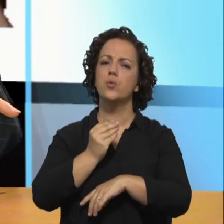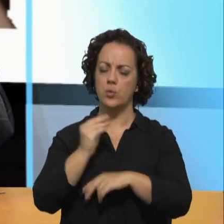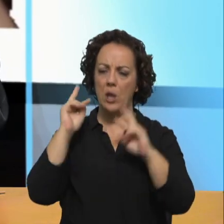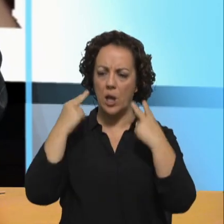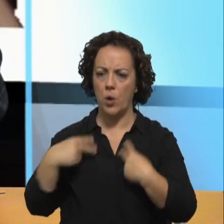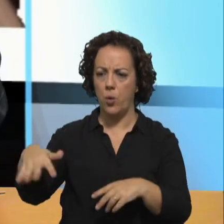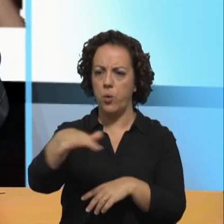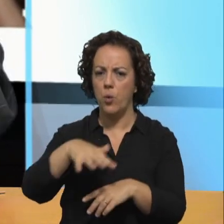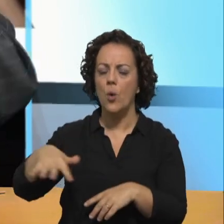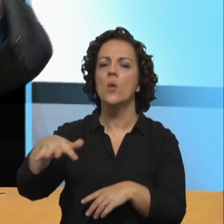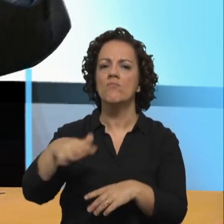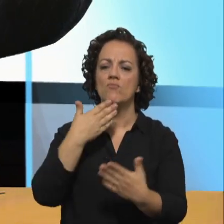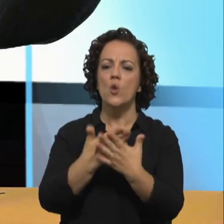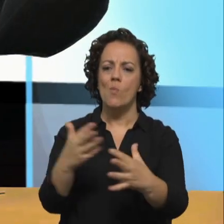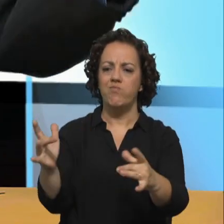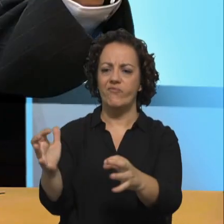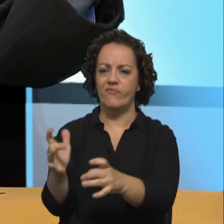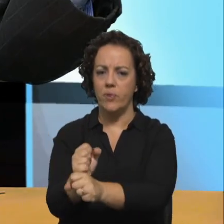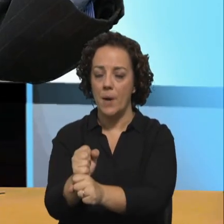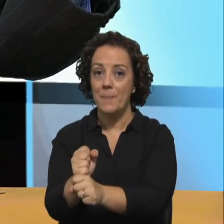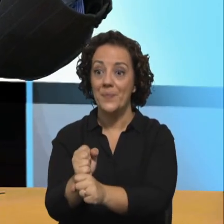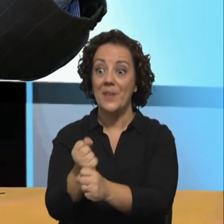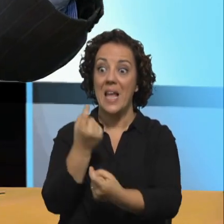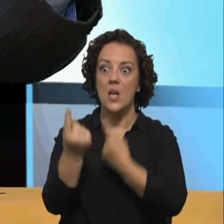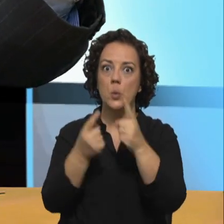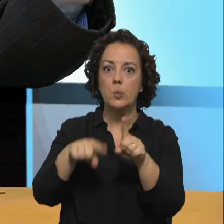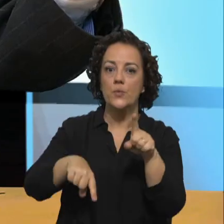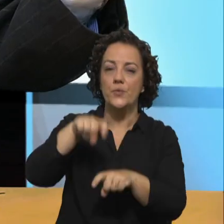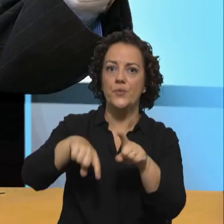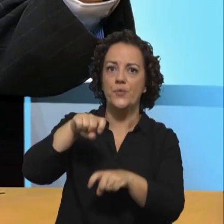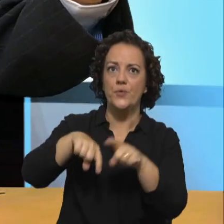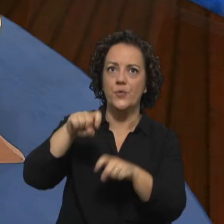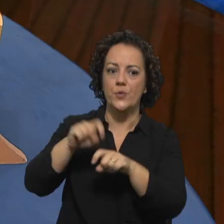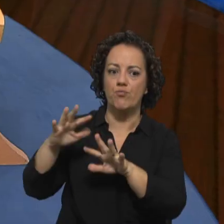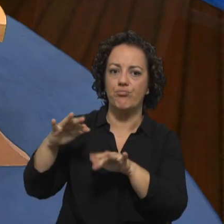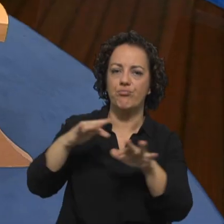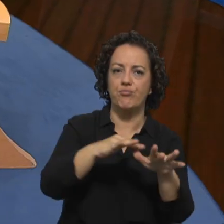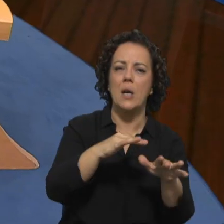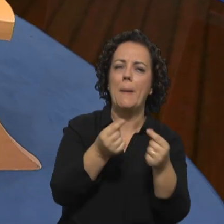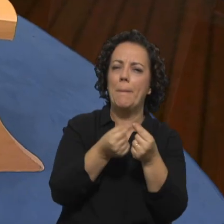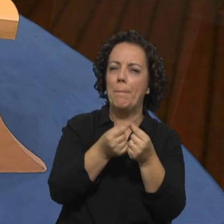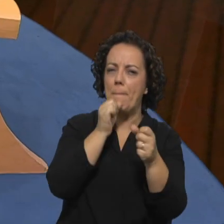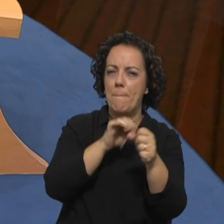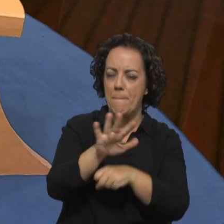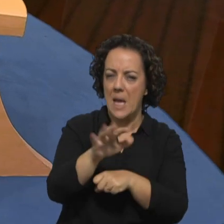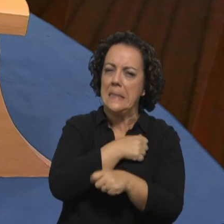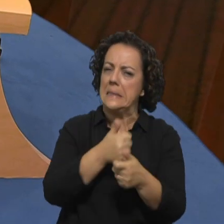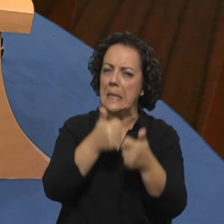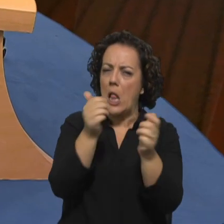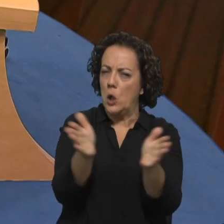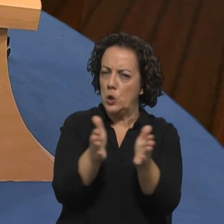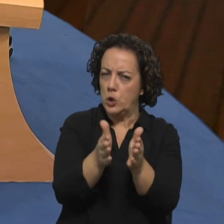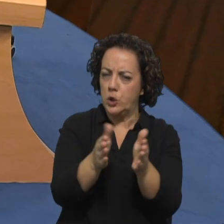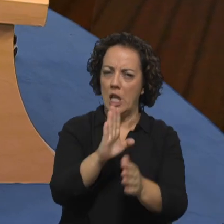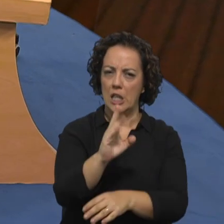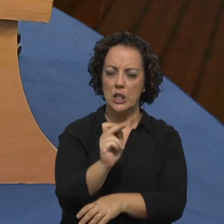extintas e outras refugiaram-se na zona costeira, designadamente numa pequena cidade chamada Jamnia, onde